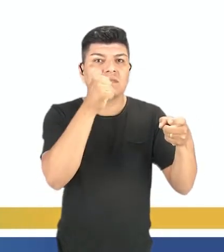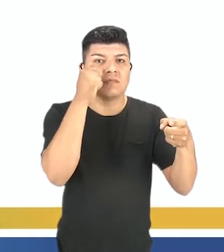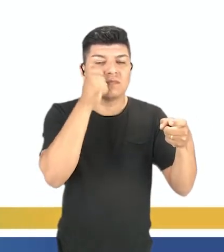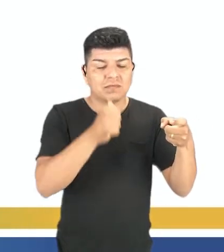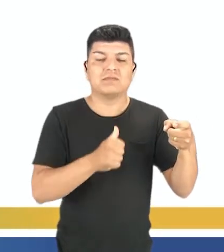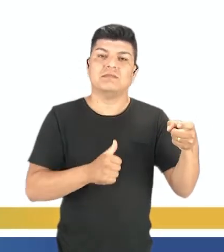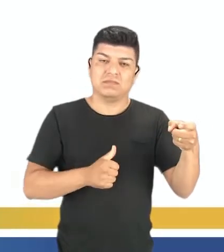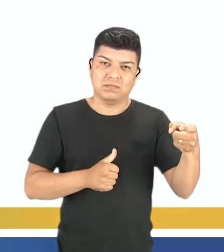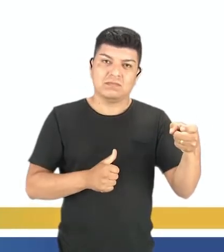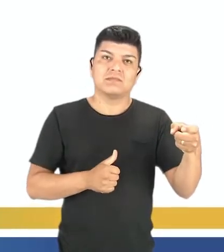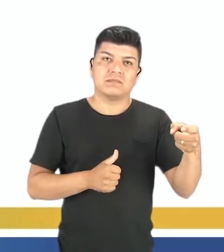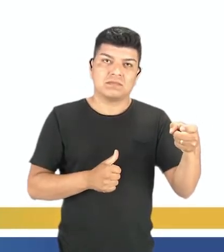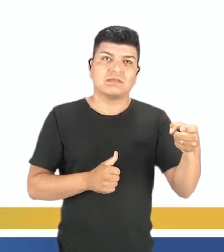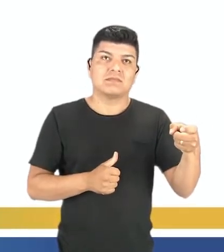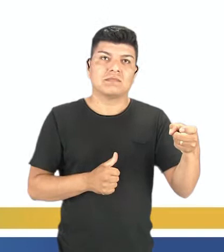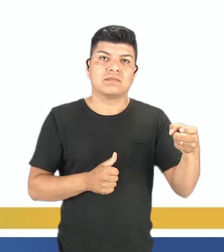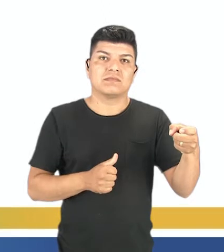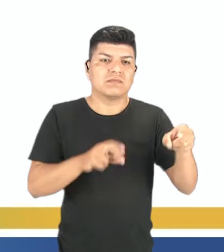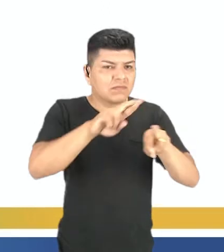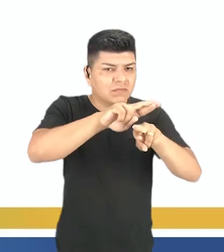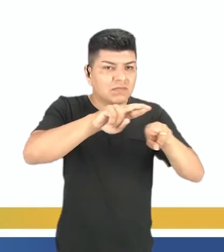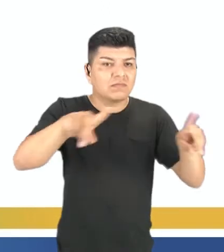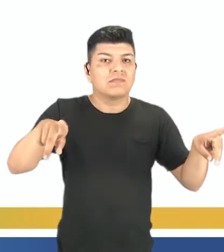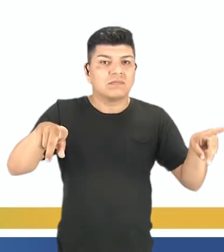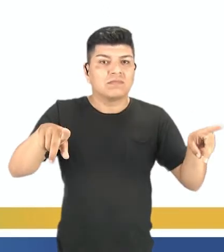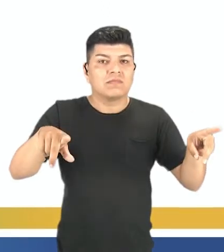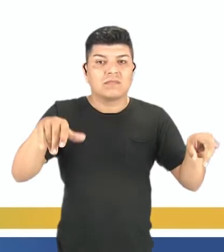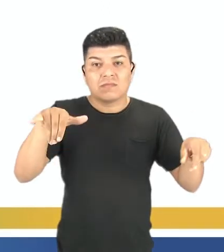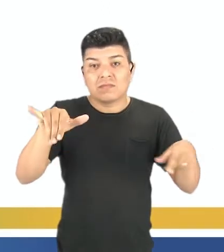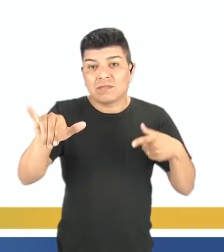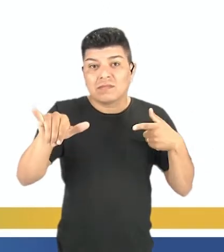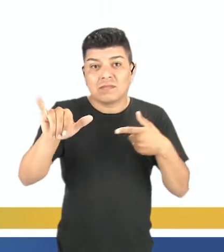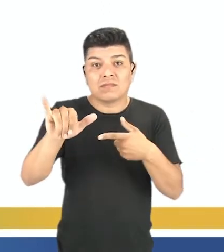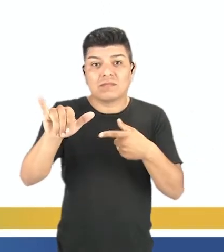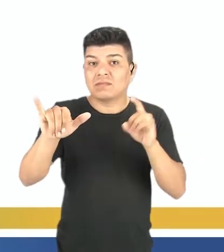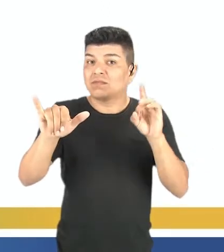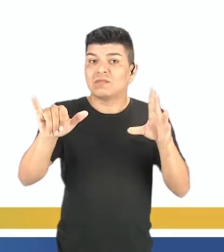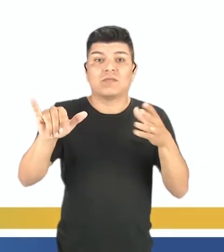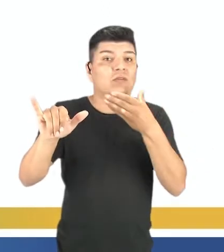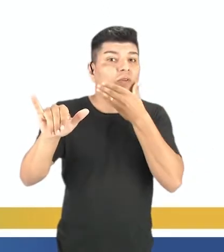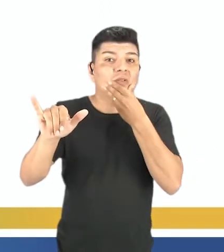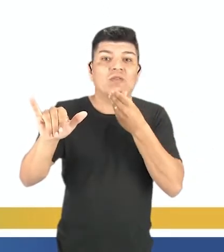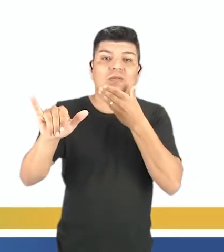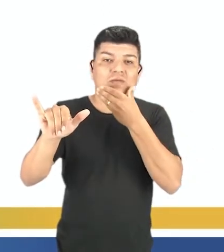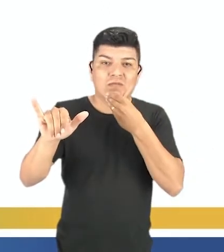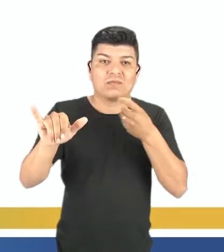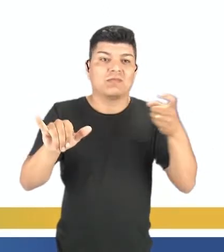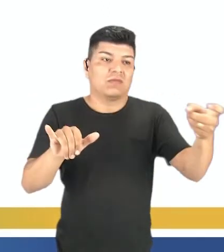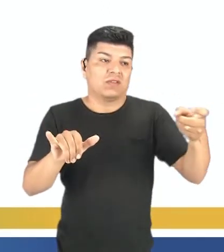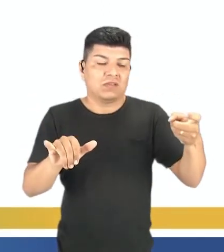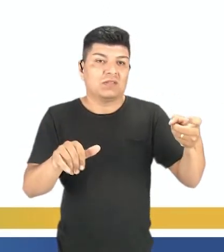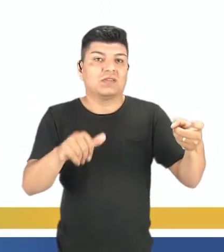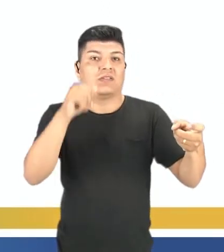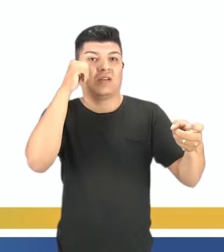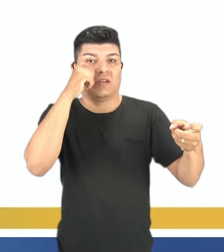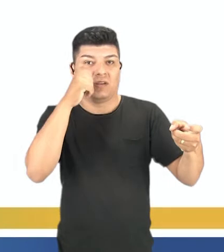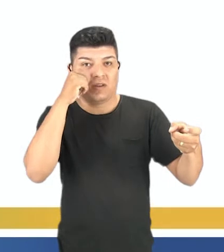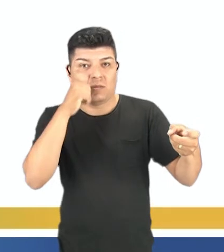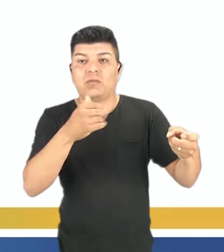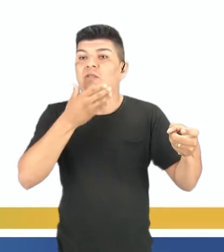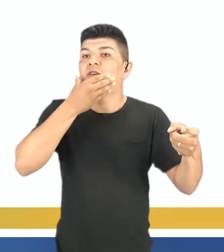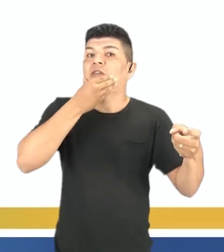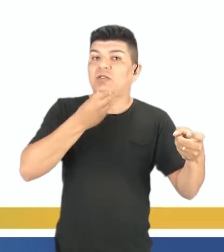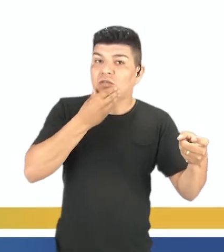mulher, né? O que vai diferenciar é que o meu Y só vai haver no homem. X eu vou ter tanto na mulher quanto